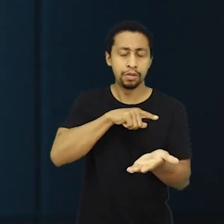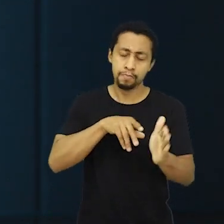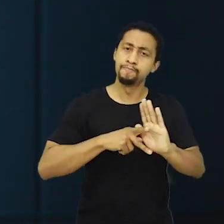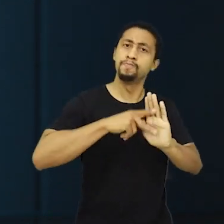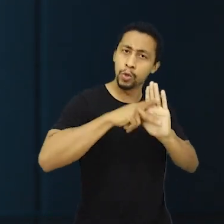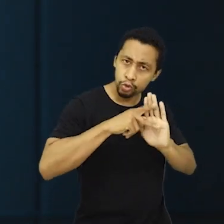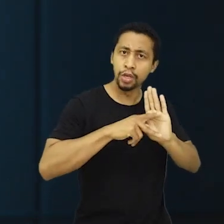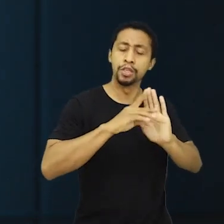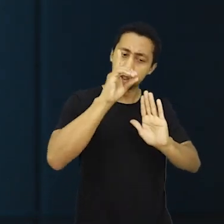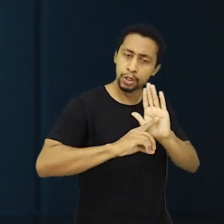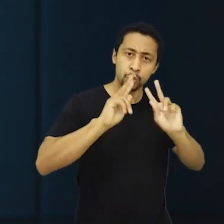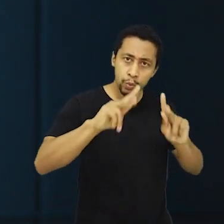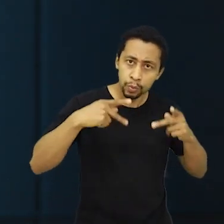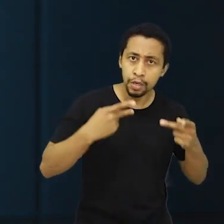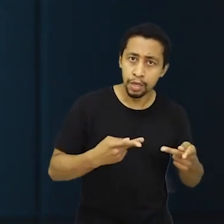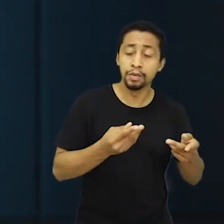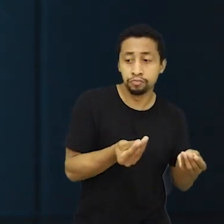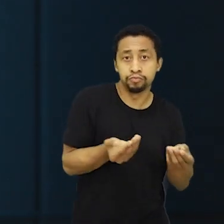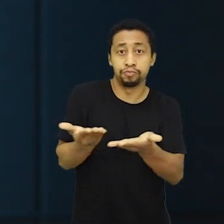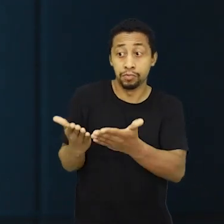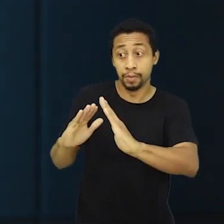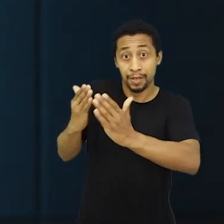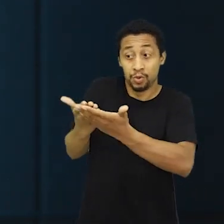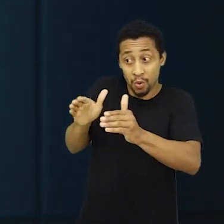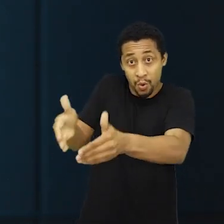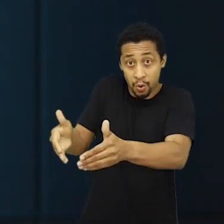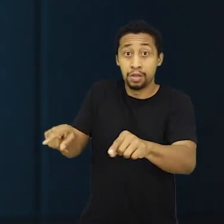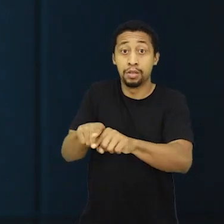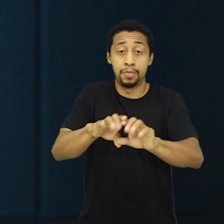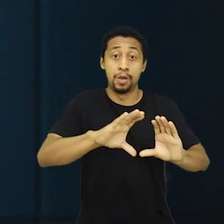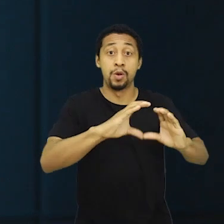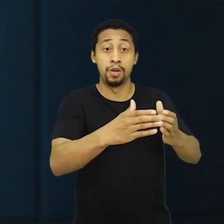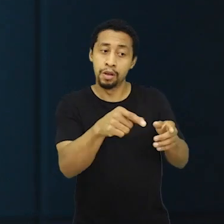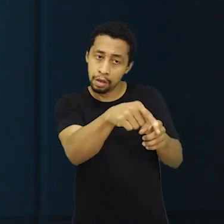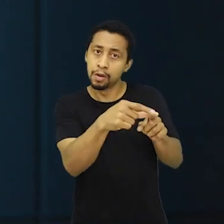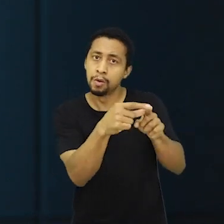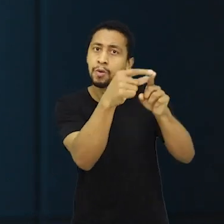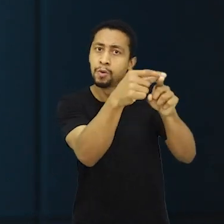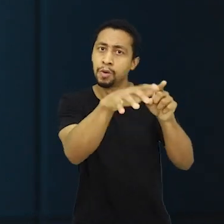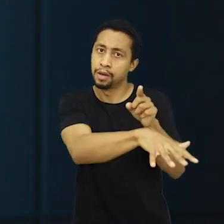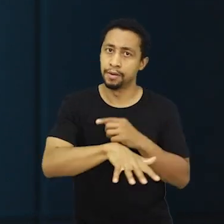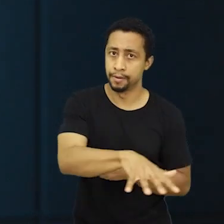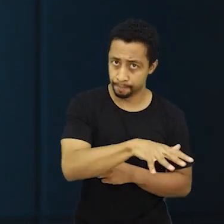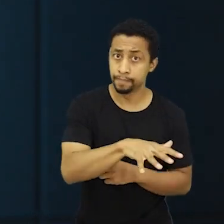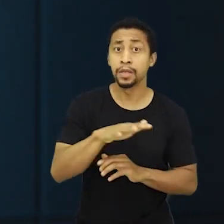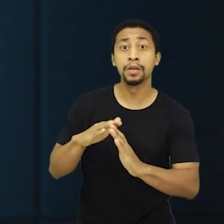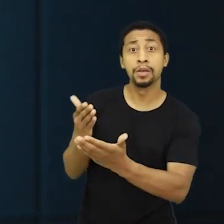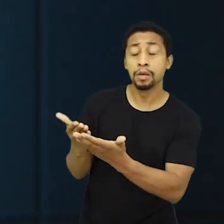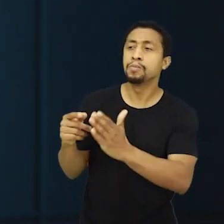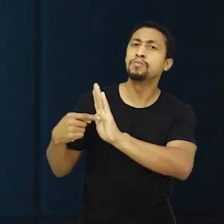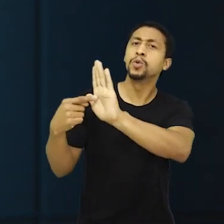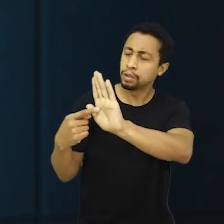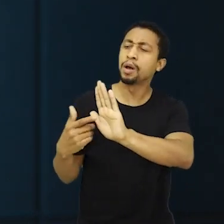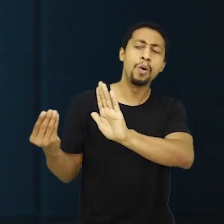são voltados para escolas e que são voltados para comunidades periféricas, né, os voltados para a escola como respeitar é preciso. E